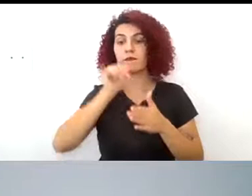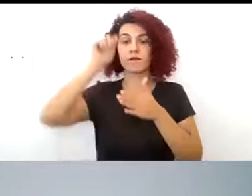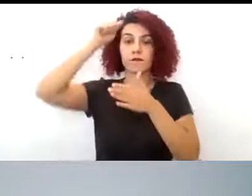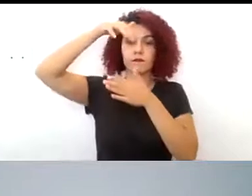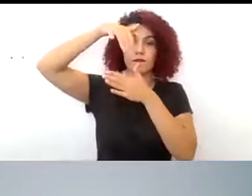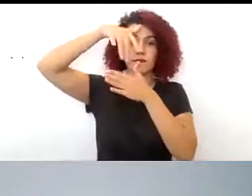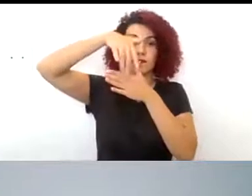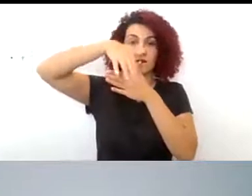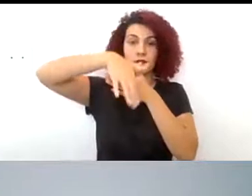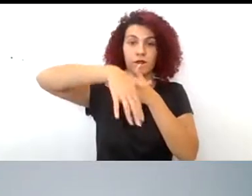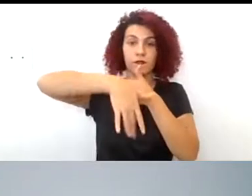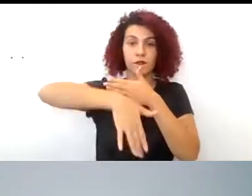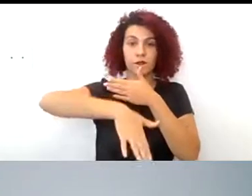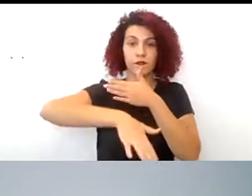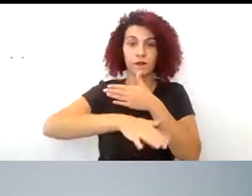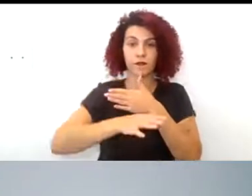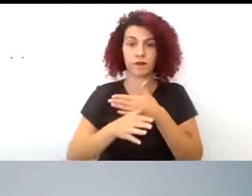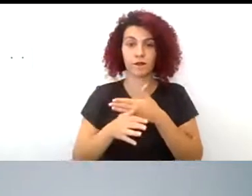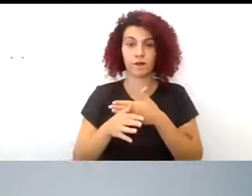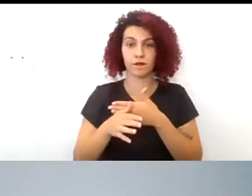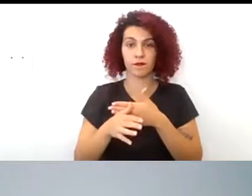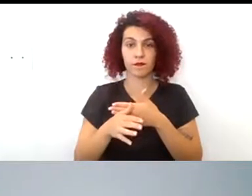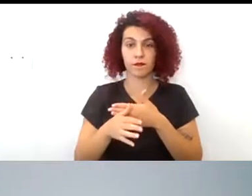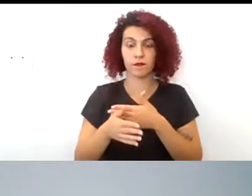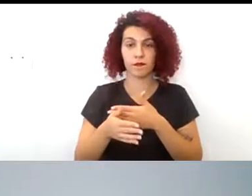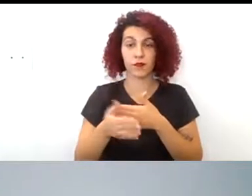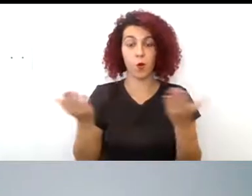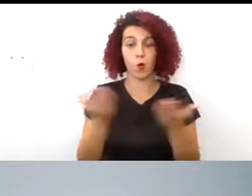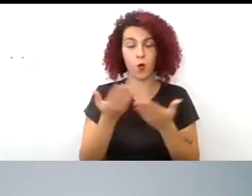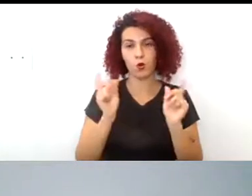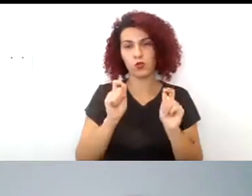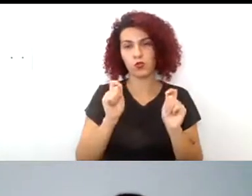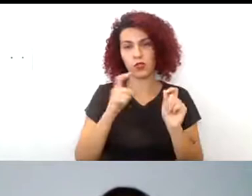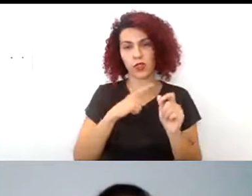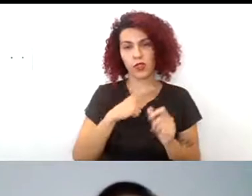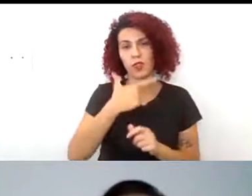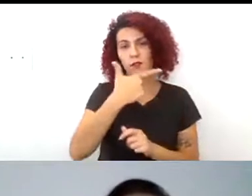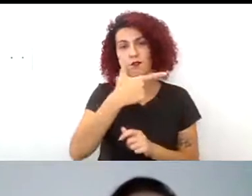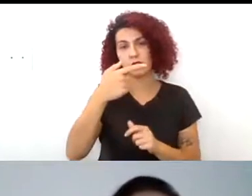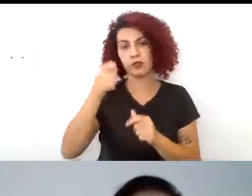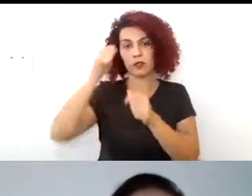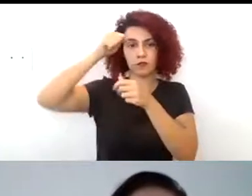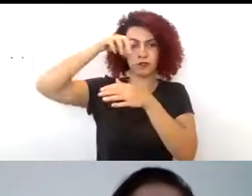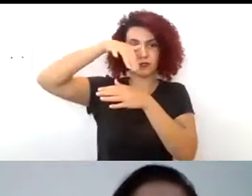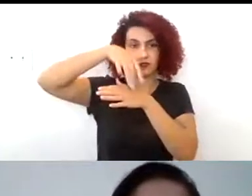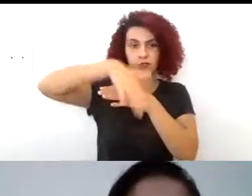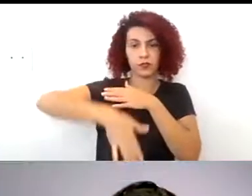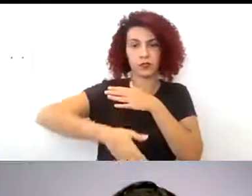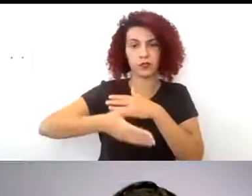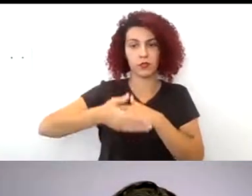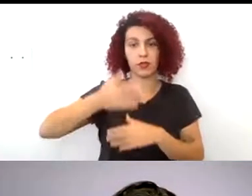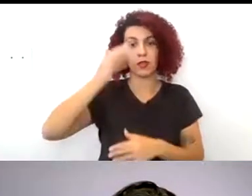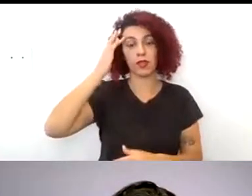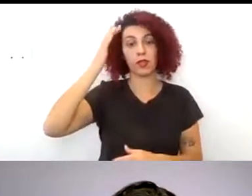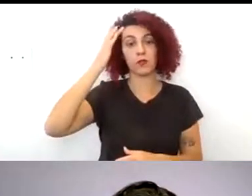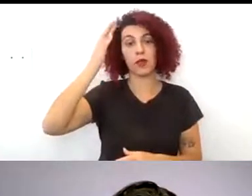se dá para você tomar banho tem 27 cachoeiras imagine no século 18 e não mas eu tinha Cachoeira daquele